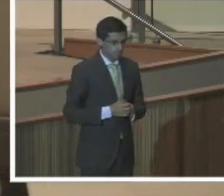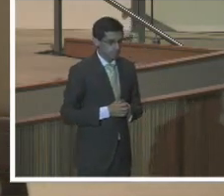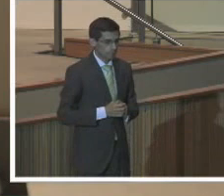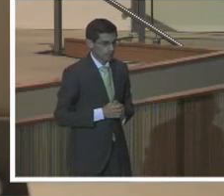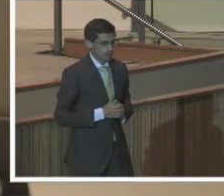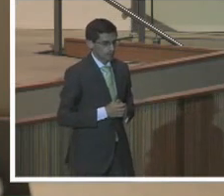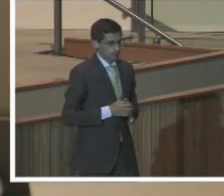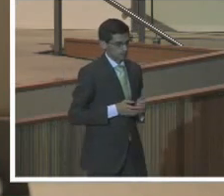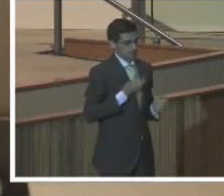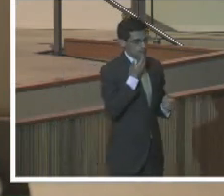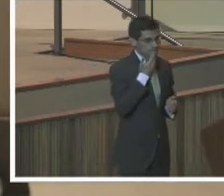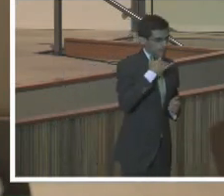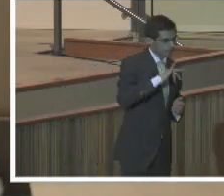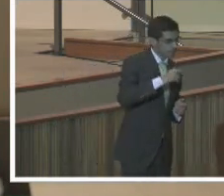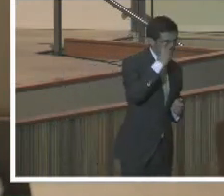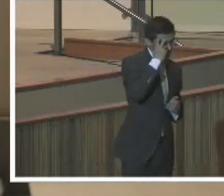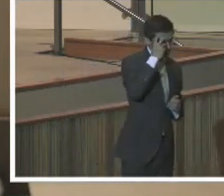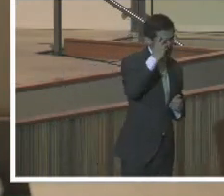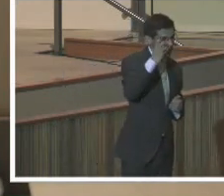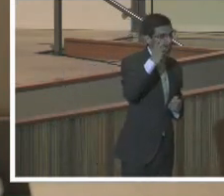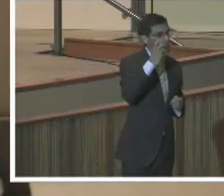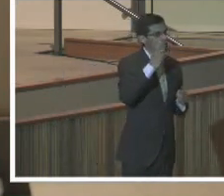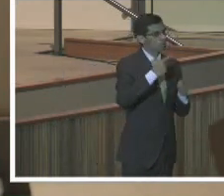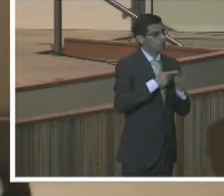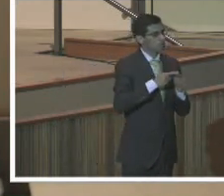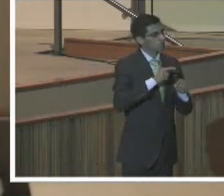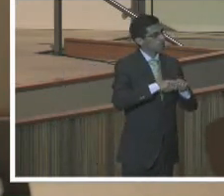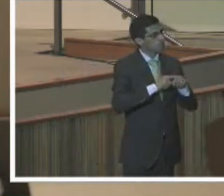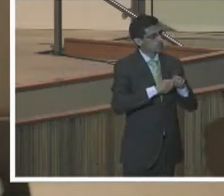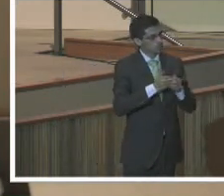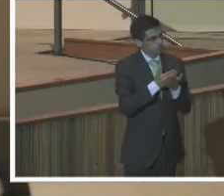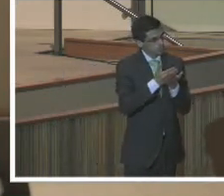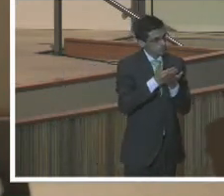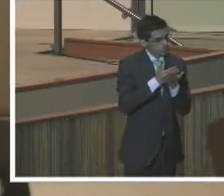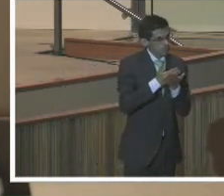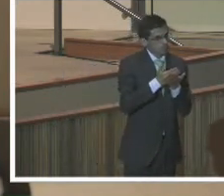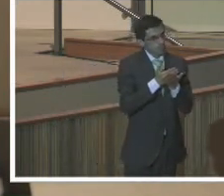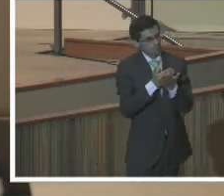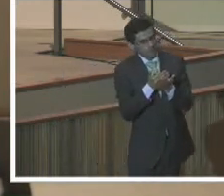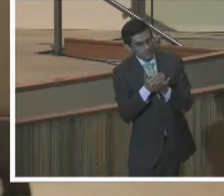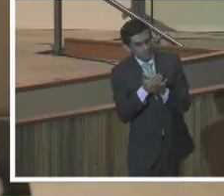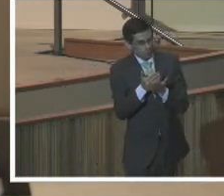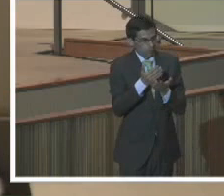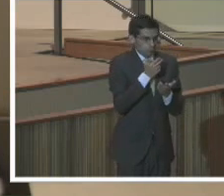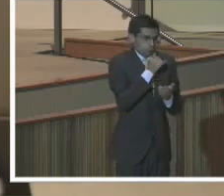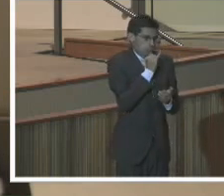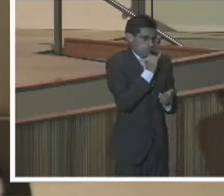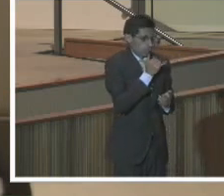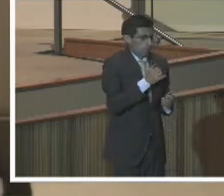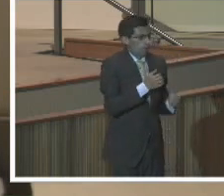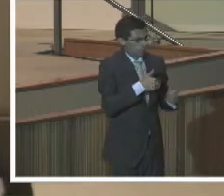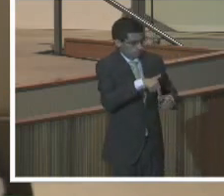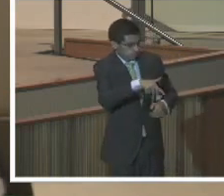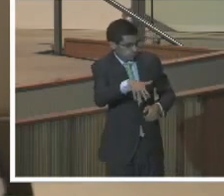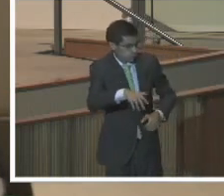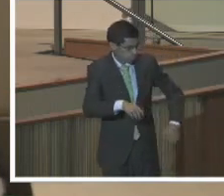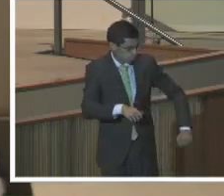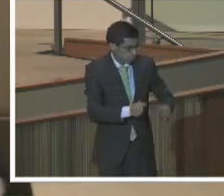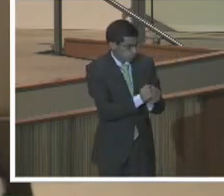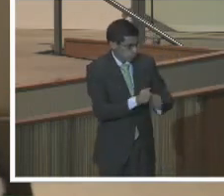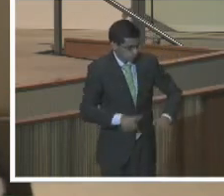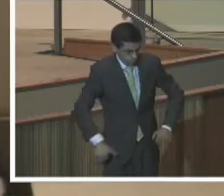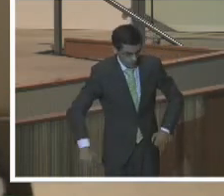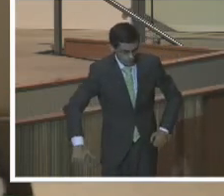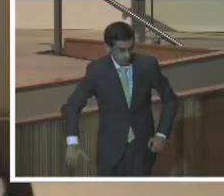criança é inteligente, né? Que quando a gente começa a andar, não é, muito com ela, chega uma hora que ela olha para a gente e diz